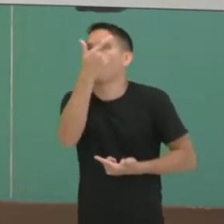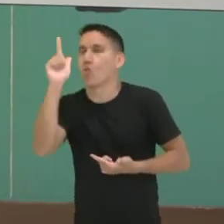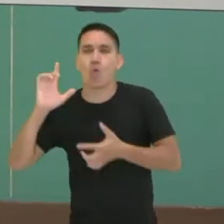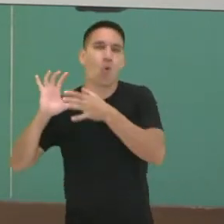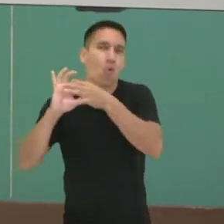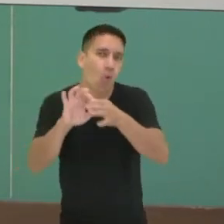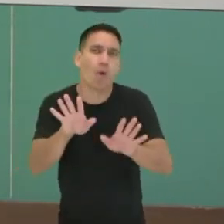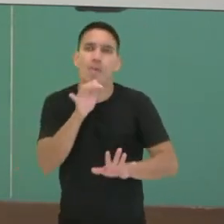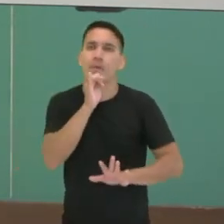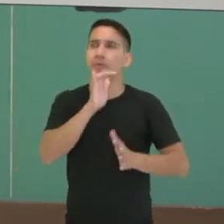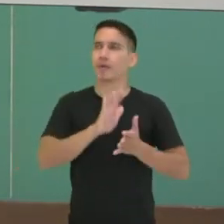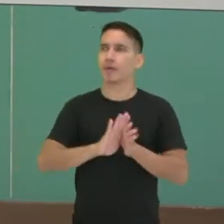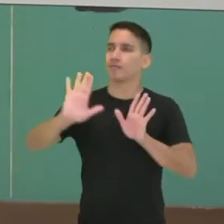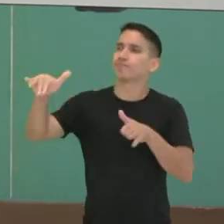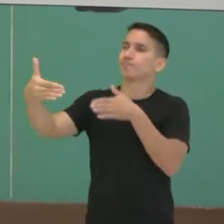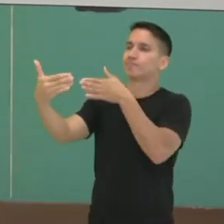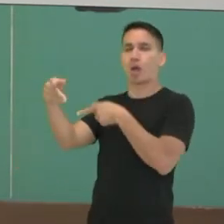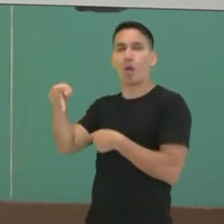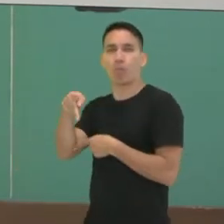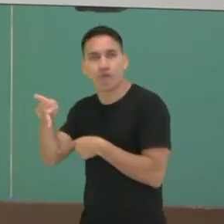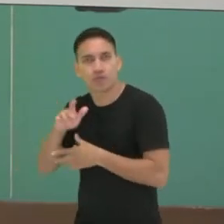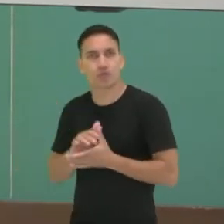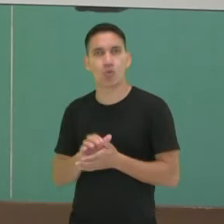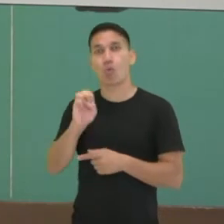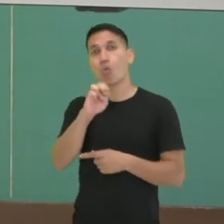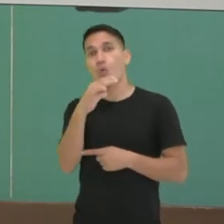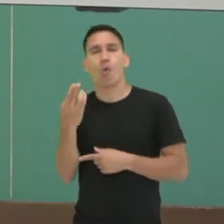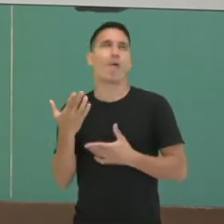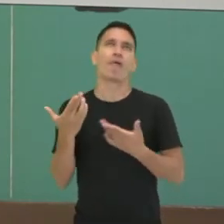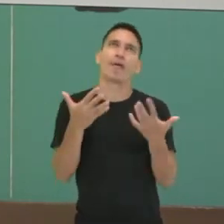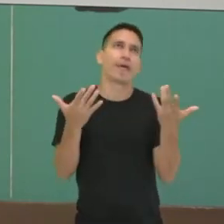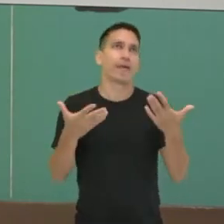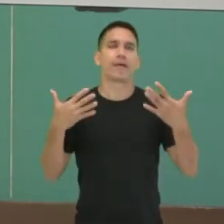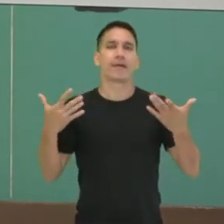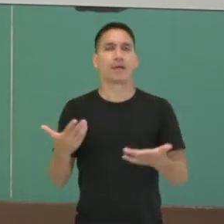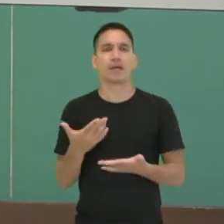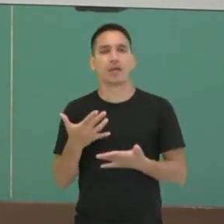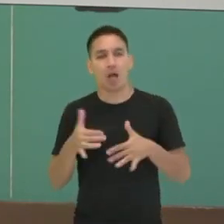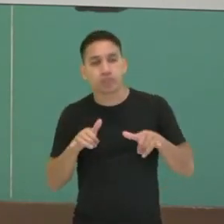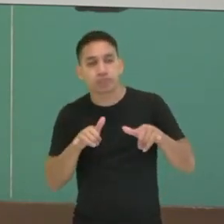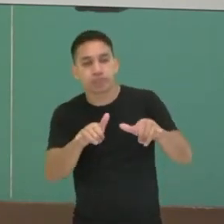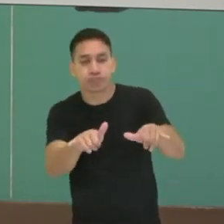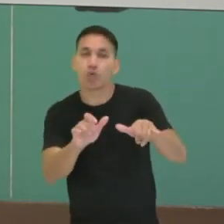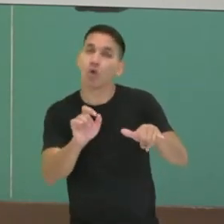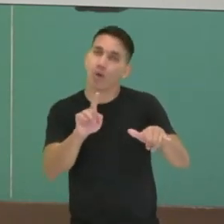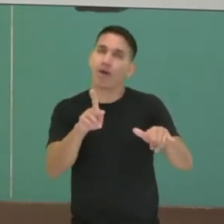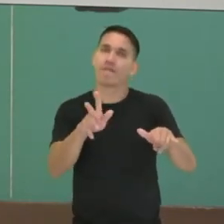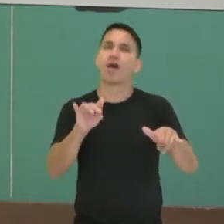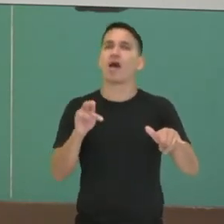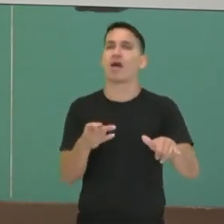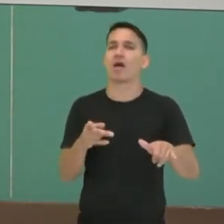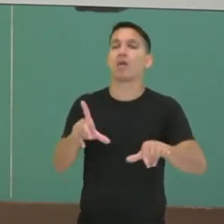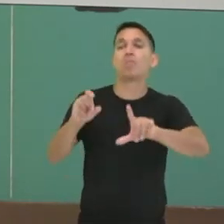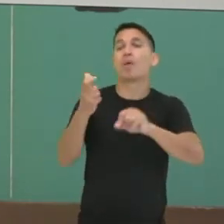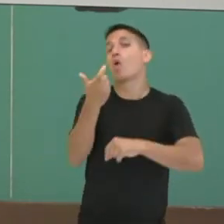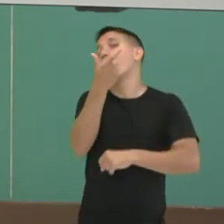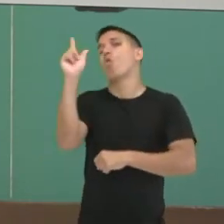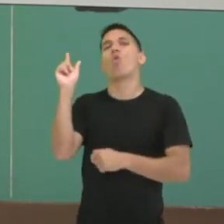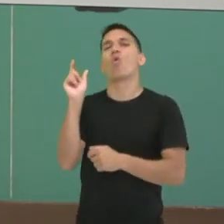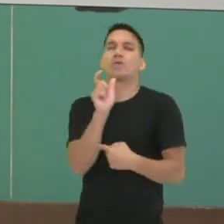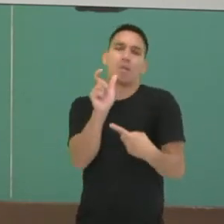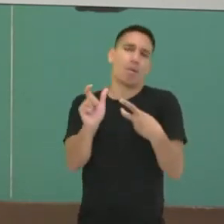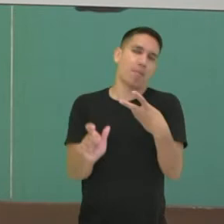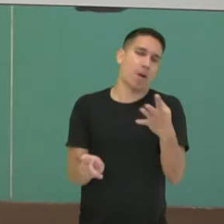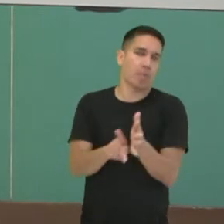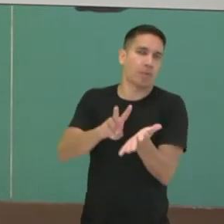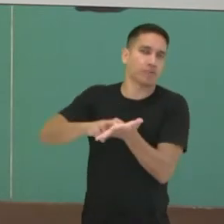se reportando à professora, né, ou a alguém num supermercado, ela deveria de escolher outras palavras dentro do